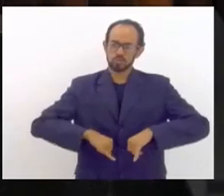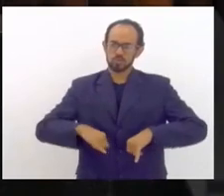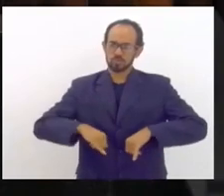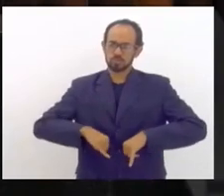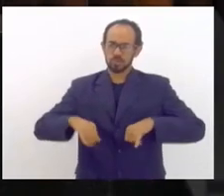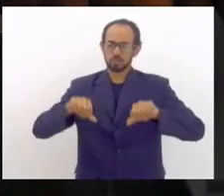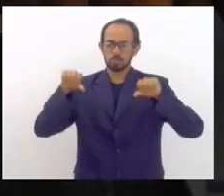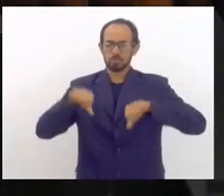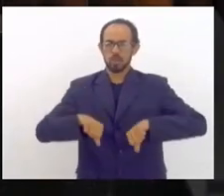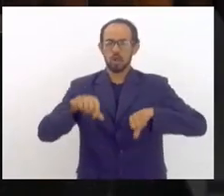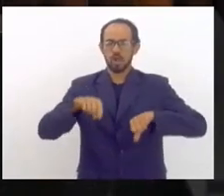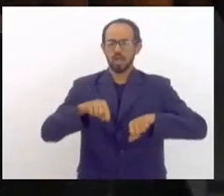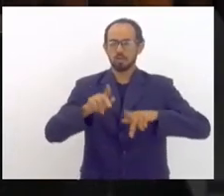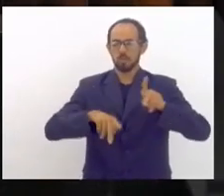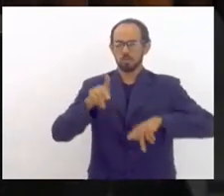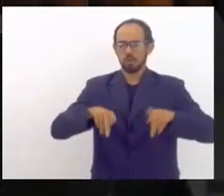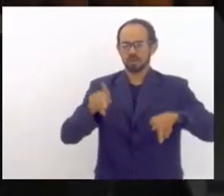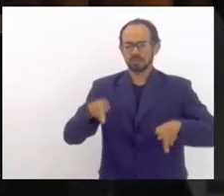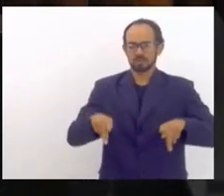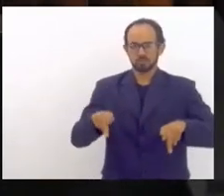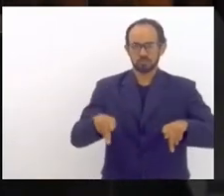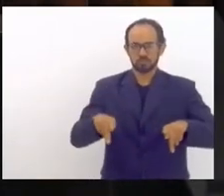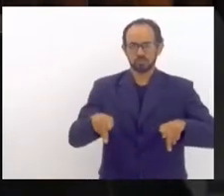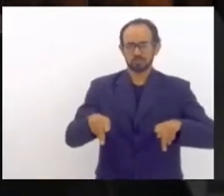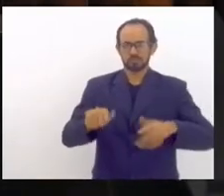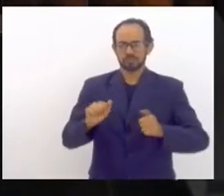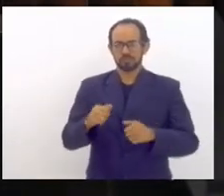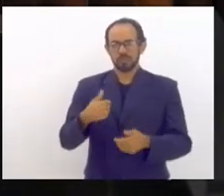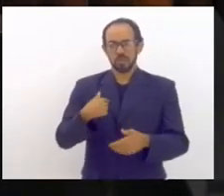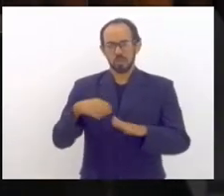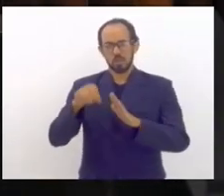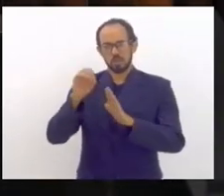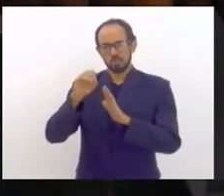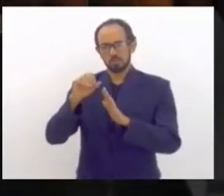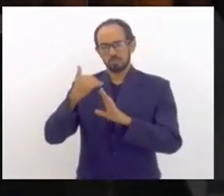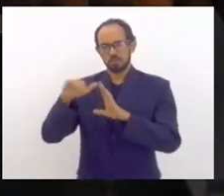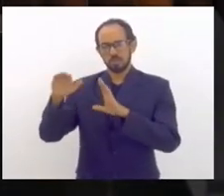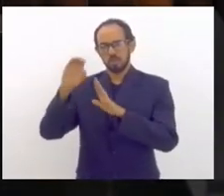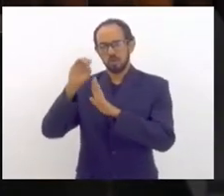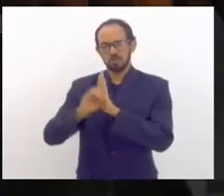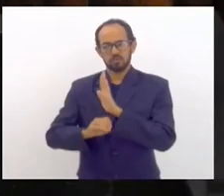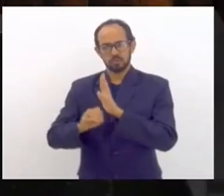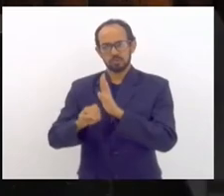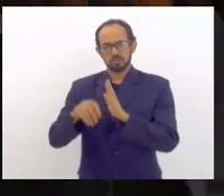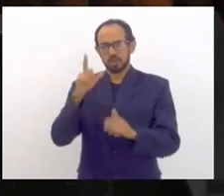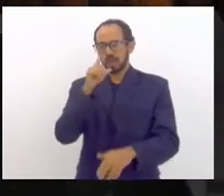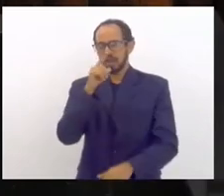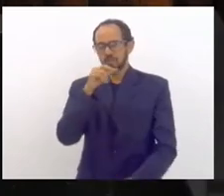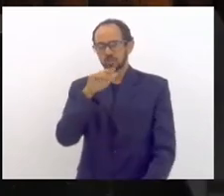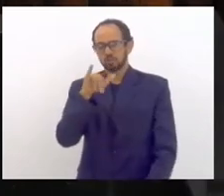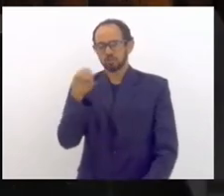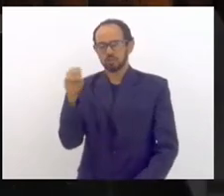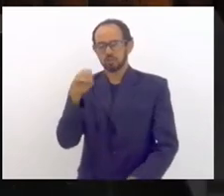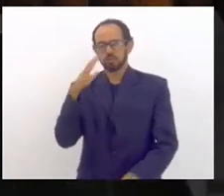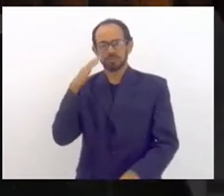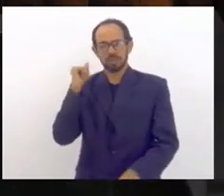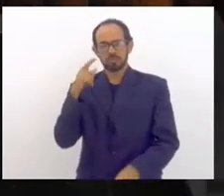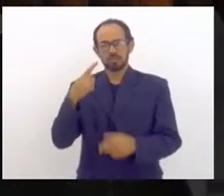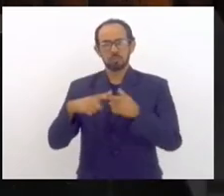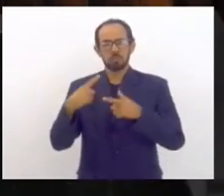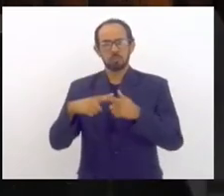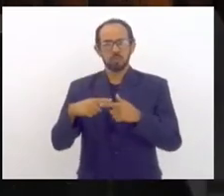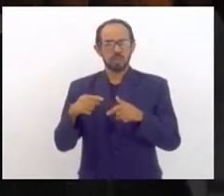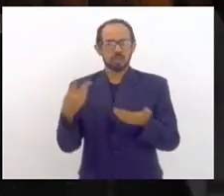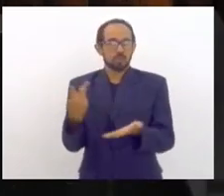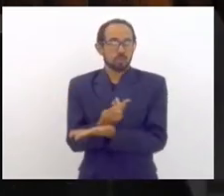tudo é a população, é a ponta. Então eu mandei um ofício para Águas do Rio para eles informarem por que estava sendo feita essa manobra. Mandei um ofício para a